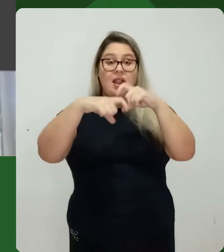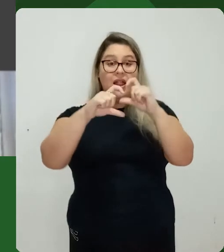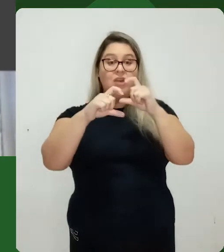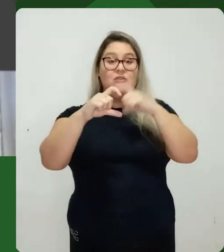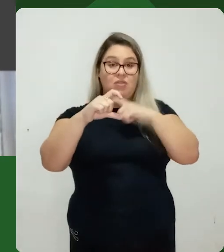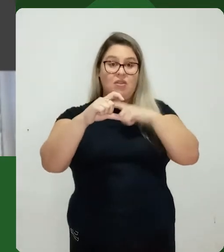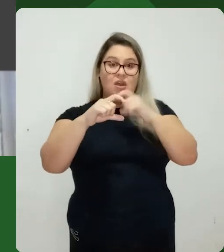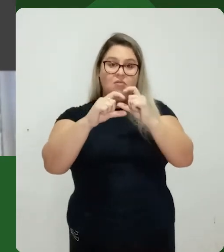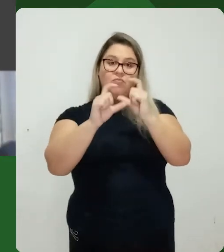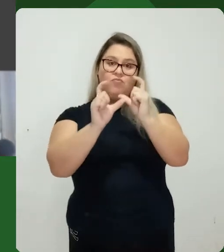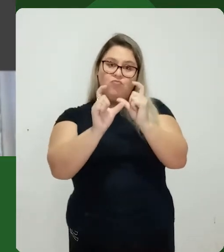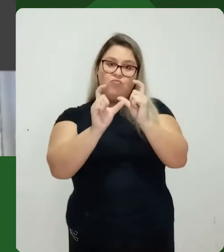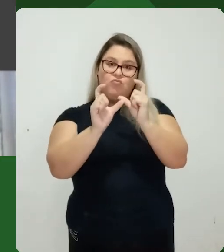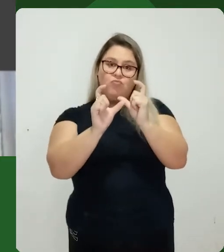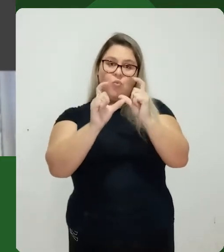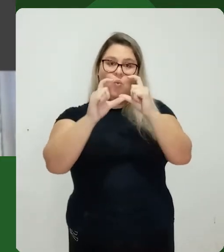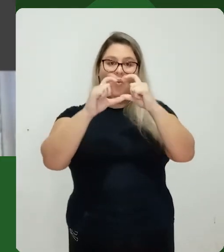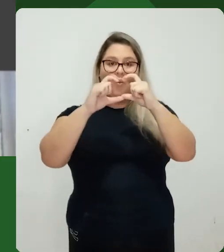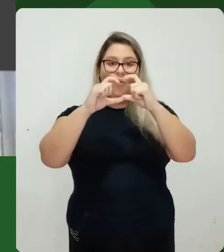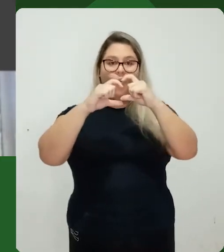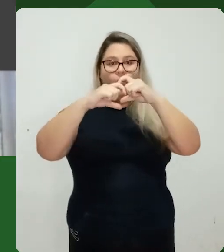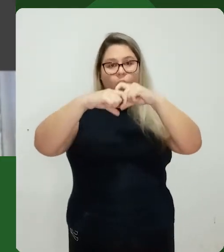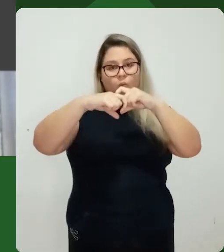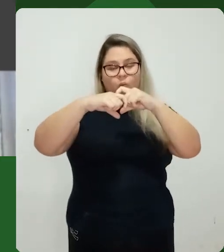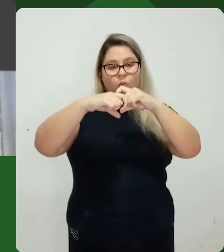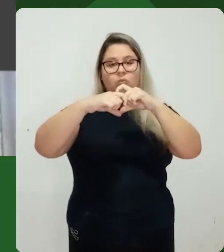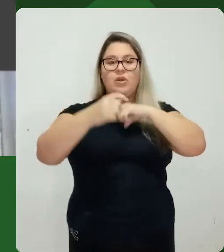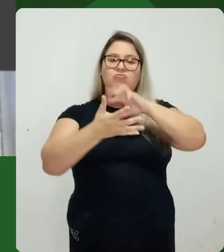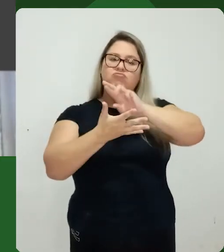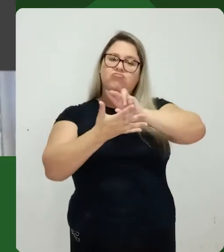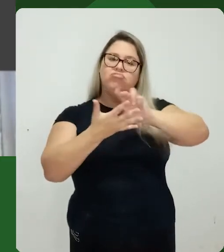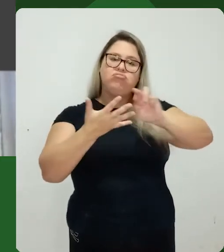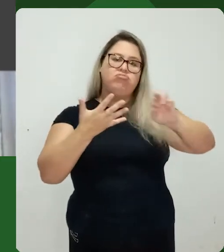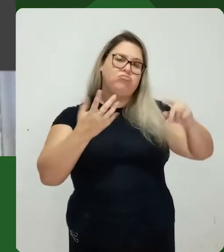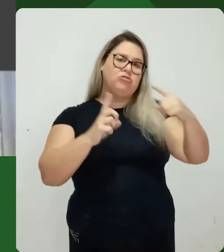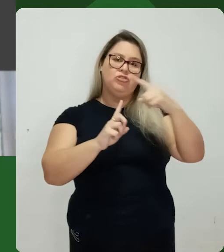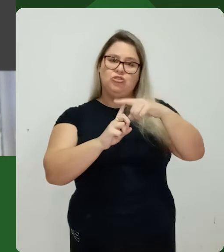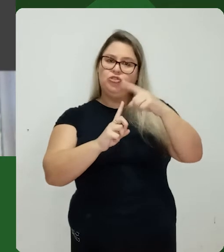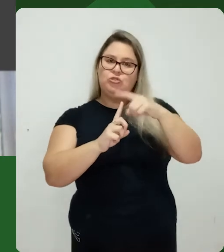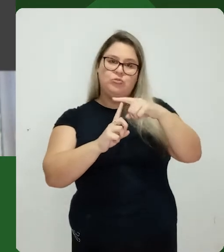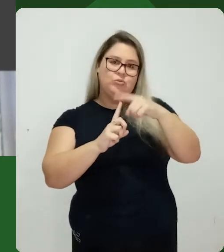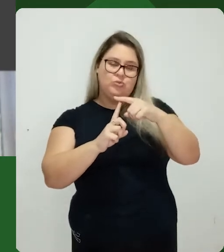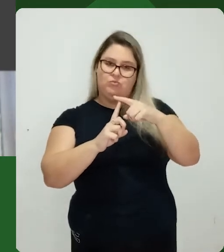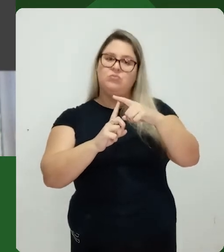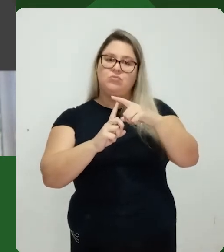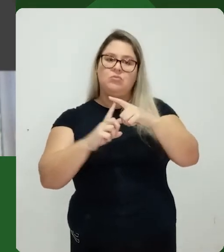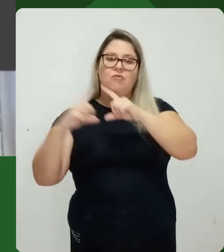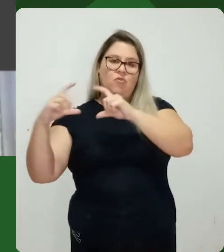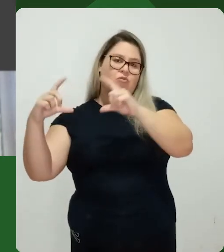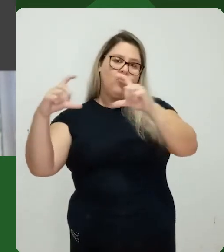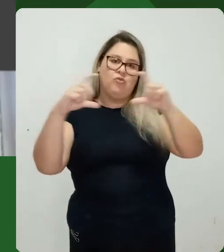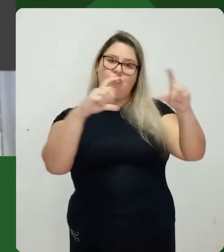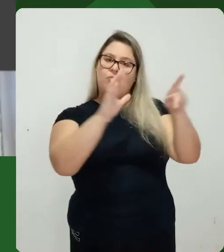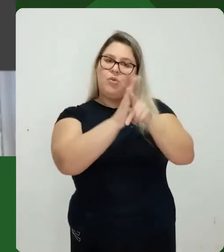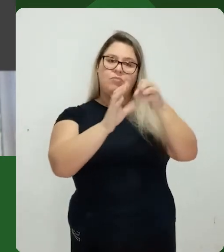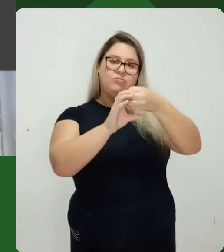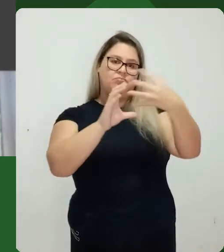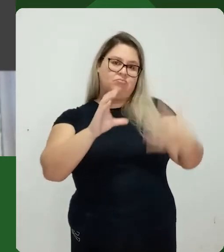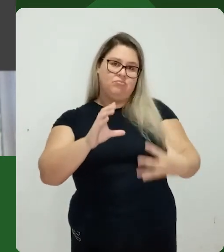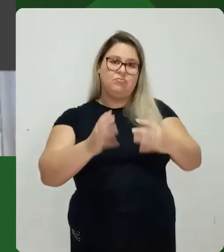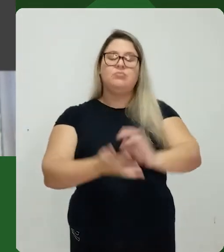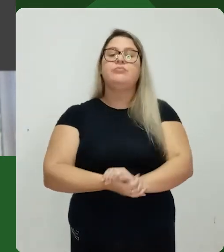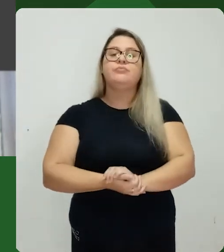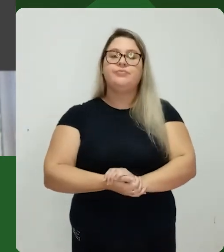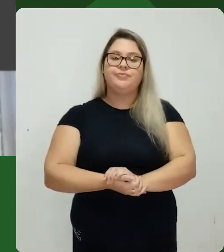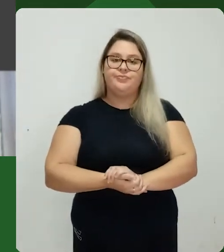Então, essa lente aqui que eu tenho, ela vai ter uma abertura máxima, uma abertura mínima, outra lente vai ter uma abertura máxima, uma abertura mínima